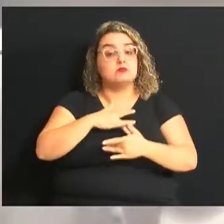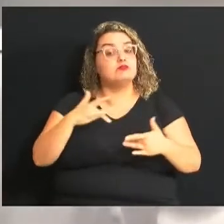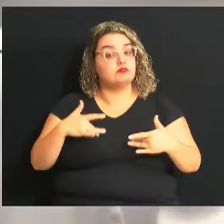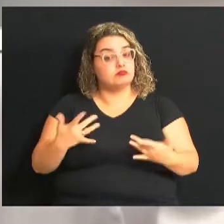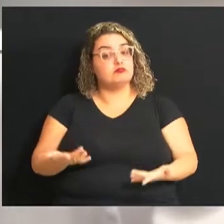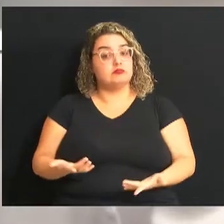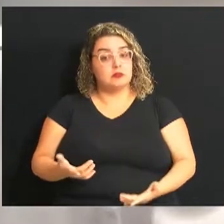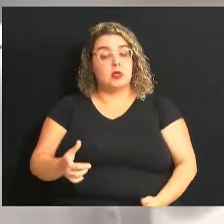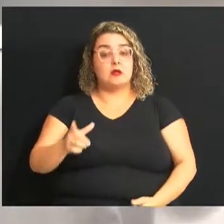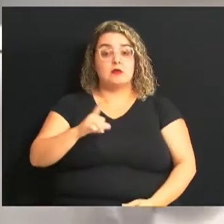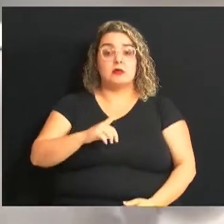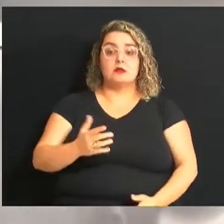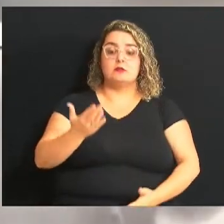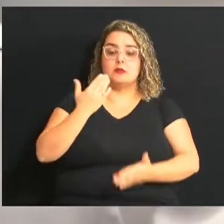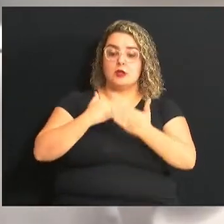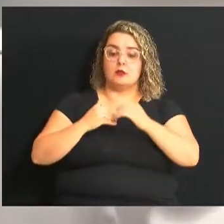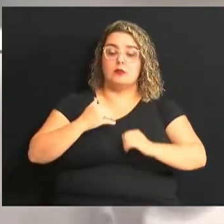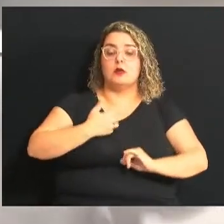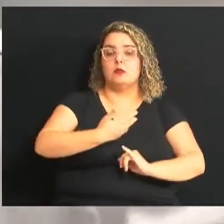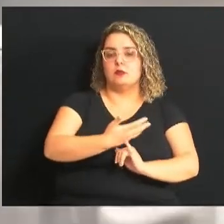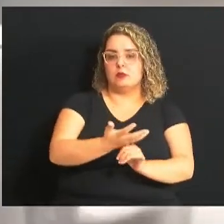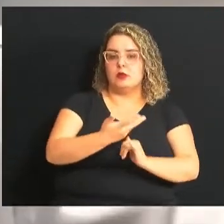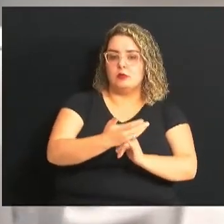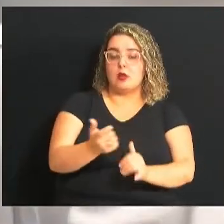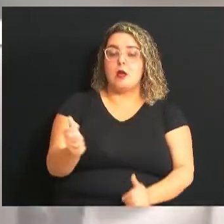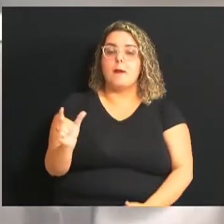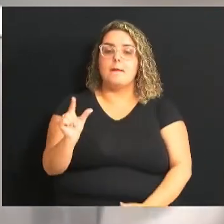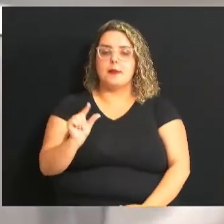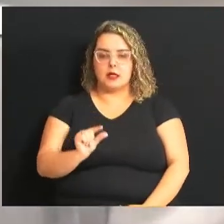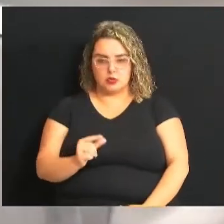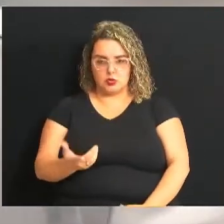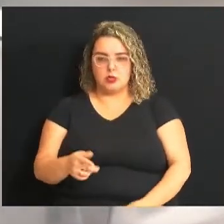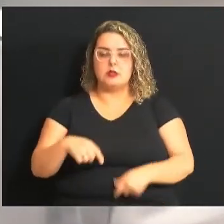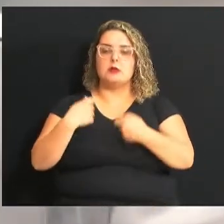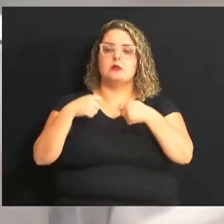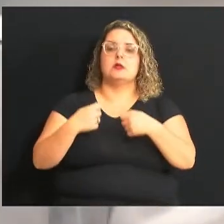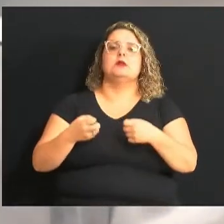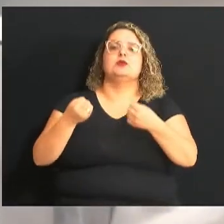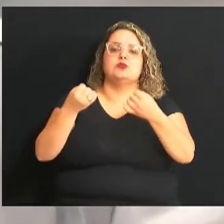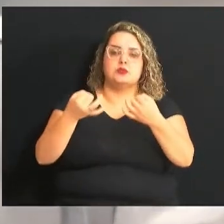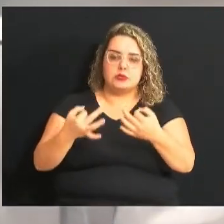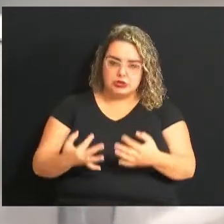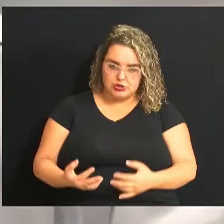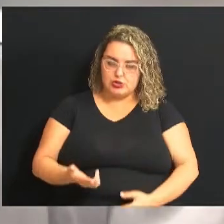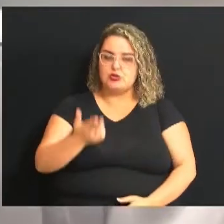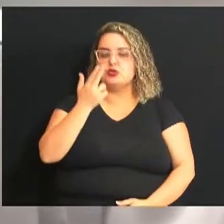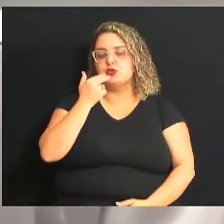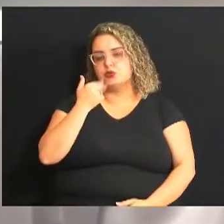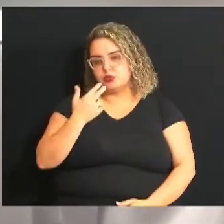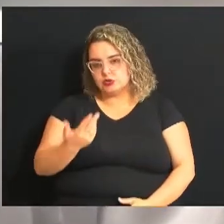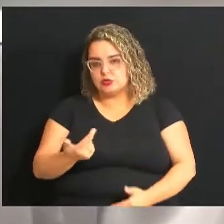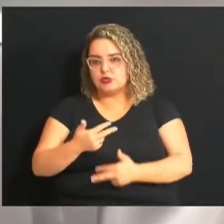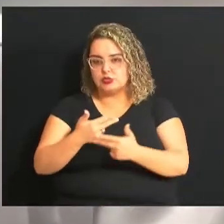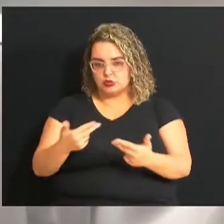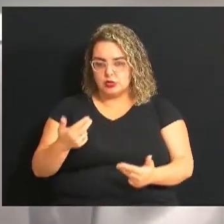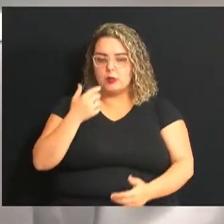uma ingesta calórica muito menor. Então, ele precisa da orientação do nutricionista. Ele precisa de uma orientação